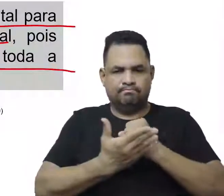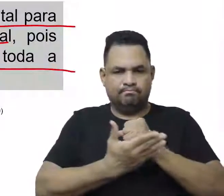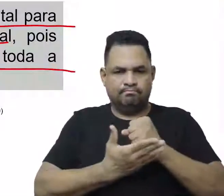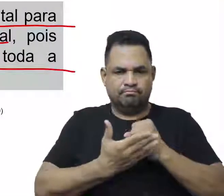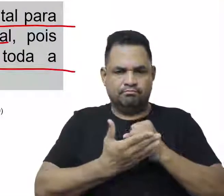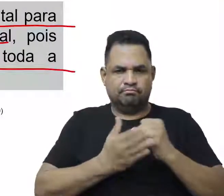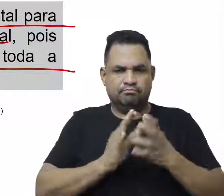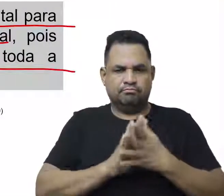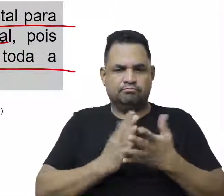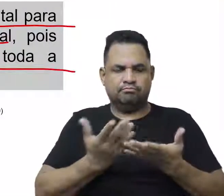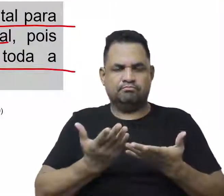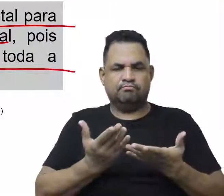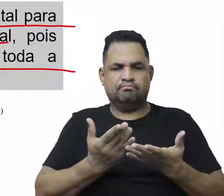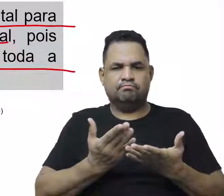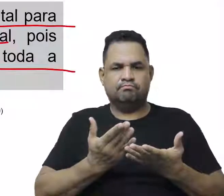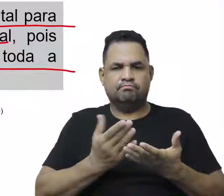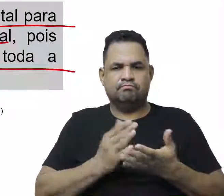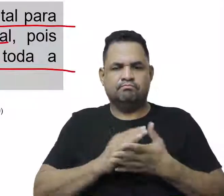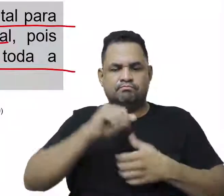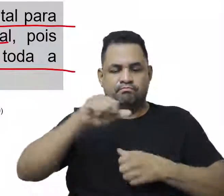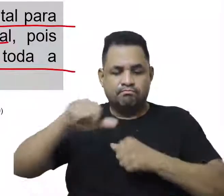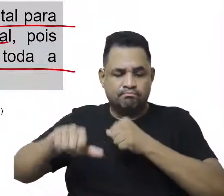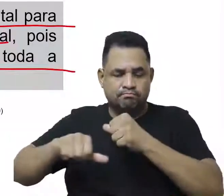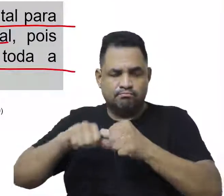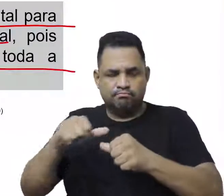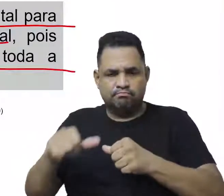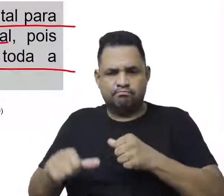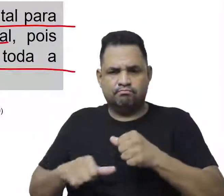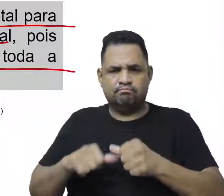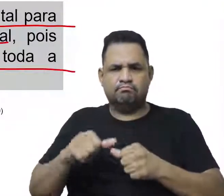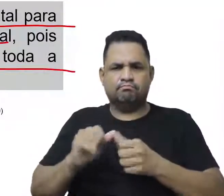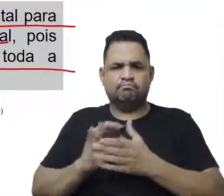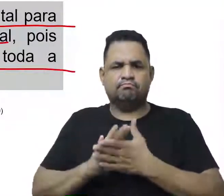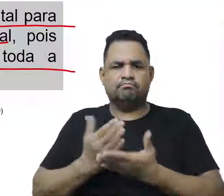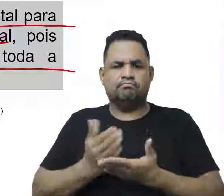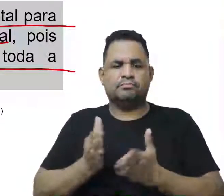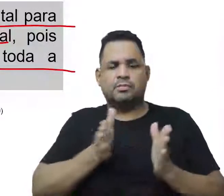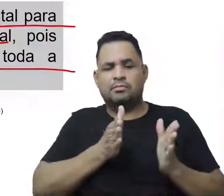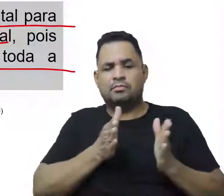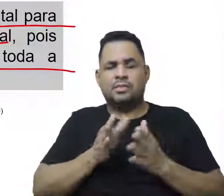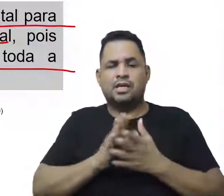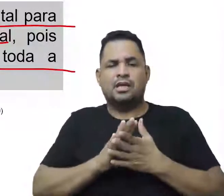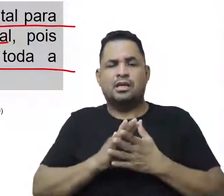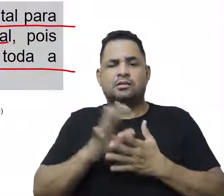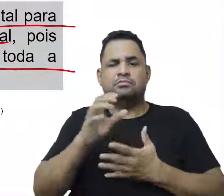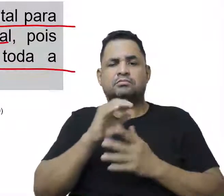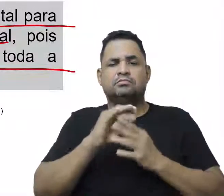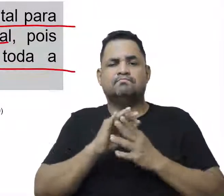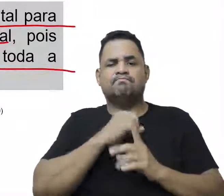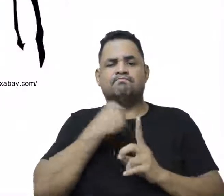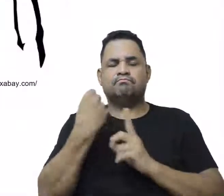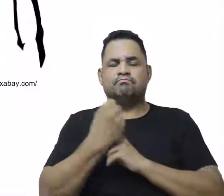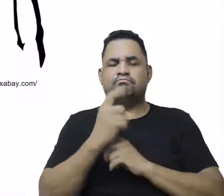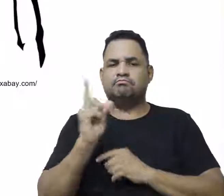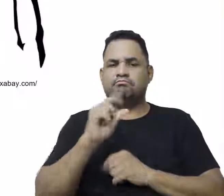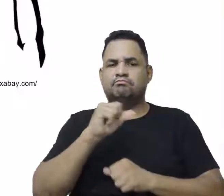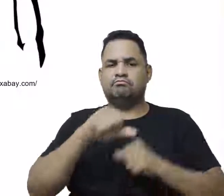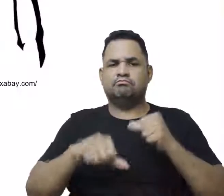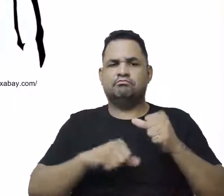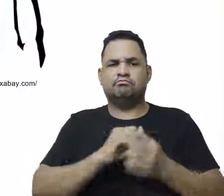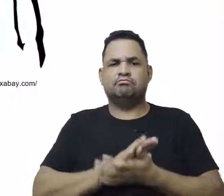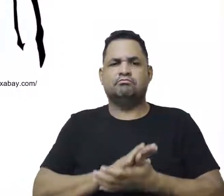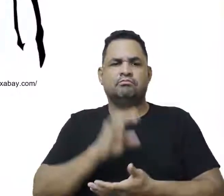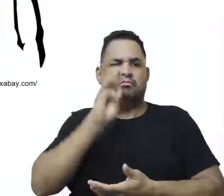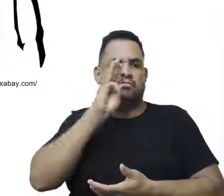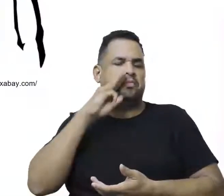que eram para ter sido mudadas ali daquela daquela sociedade né não mudou bom